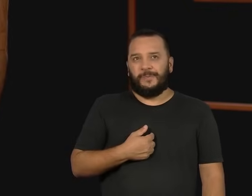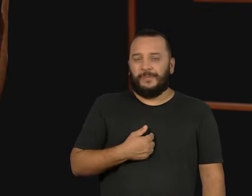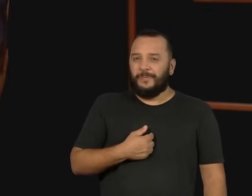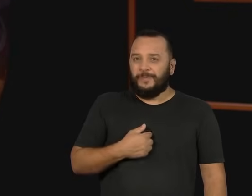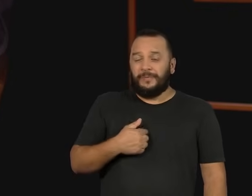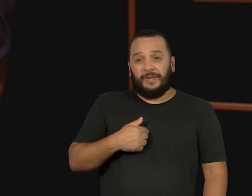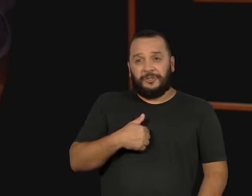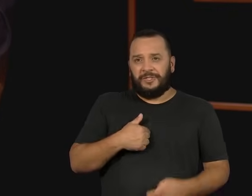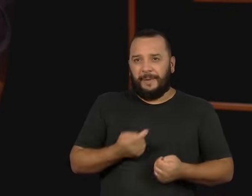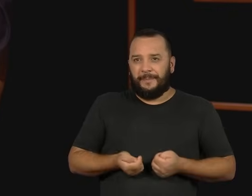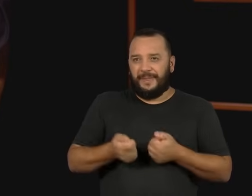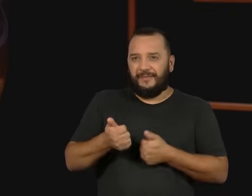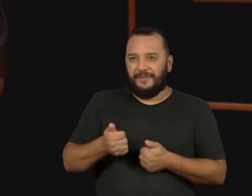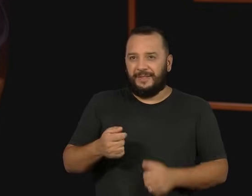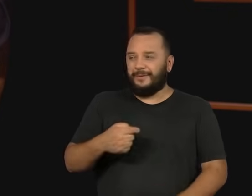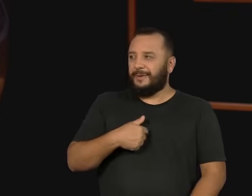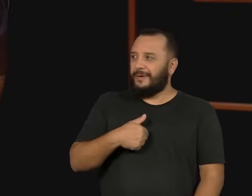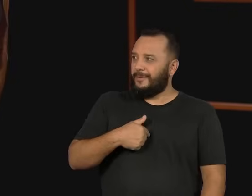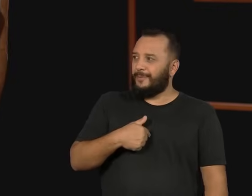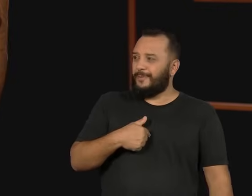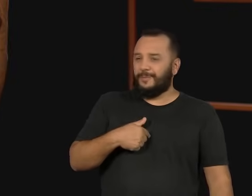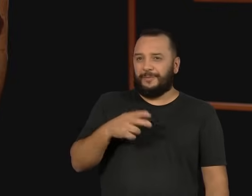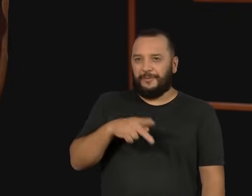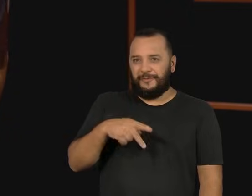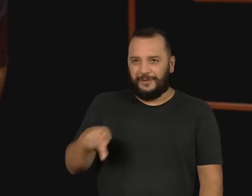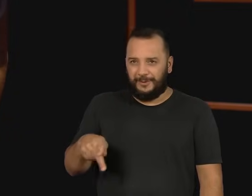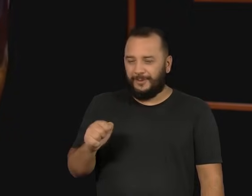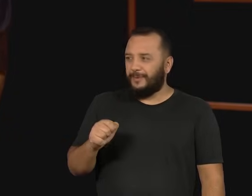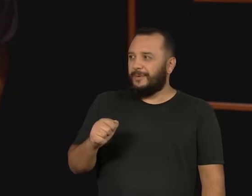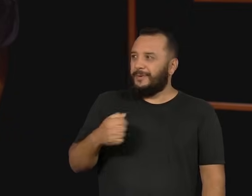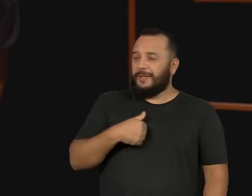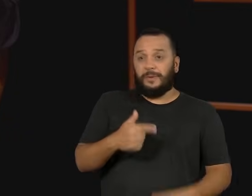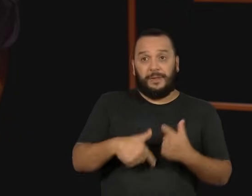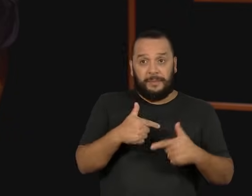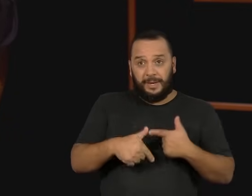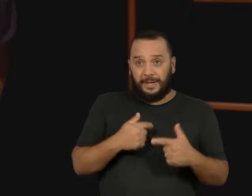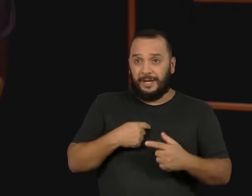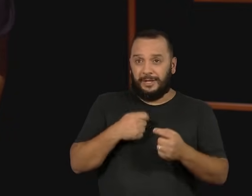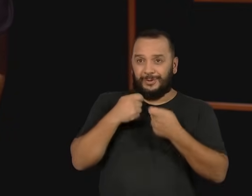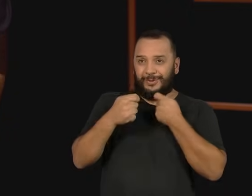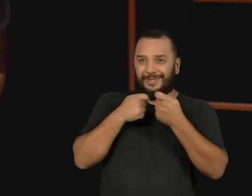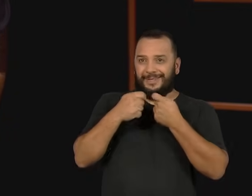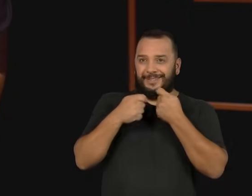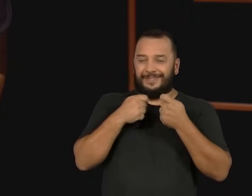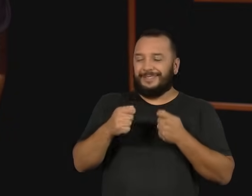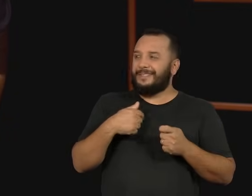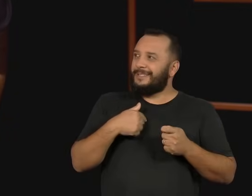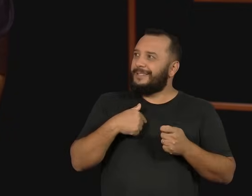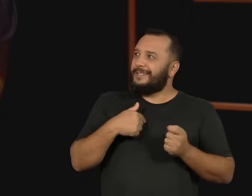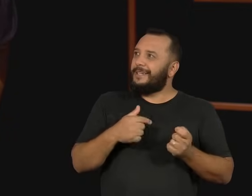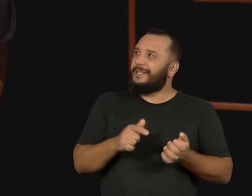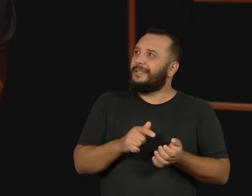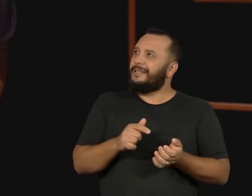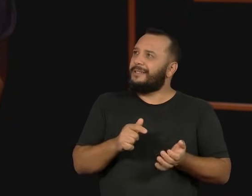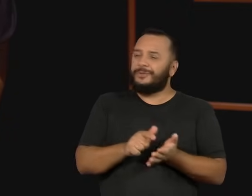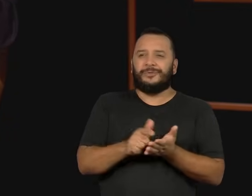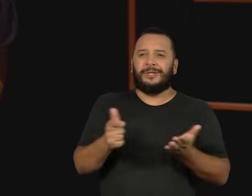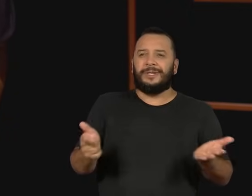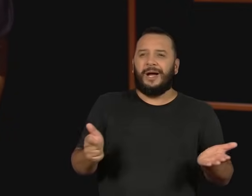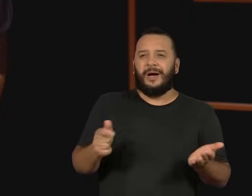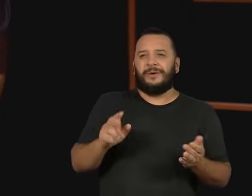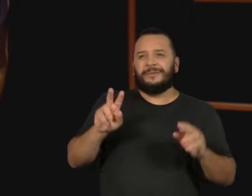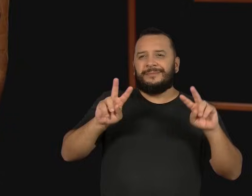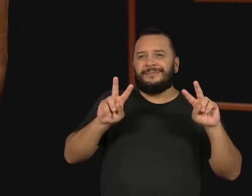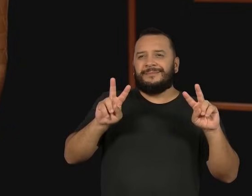bolsista, eu era professor e trabalhei um pouco como jornalista. No jornal Movimento, um